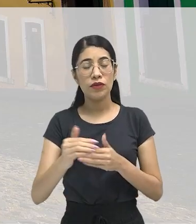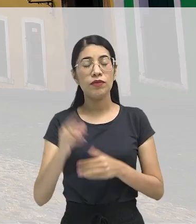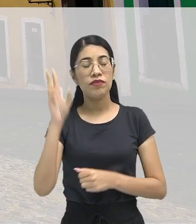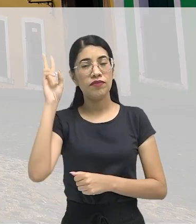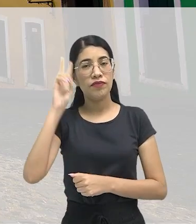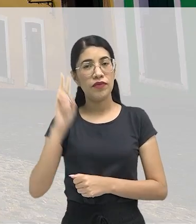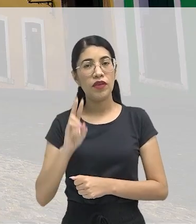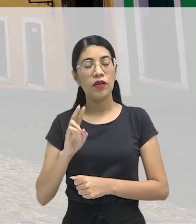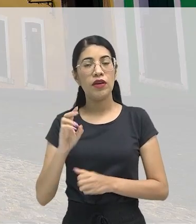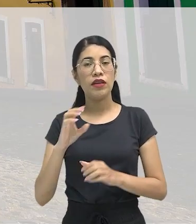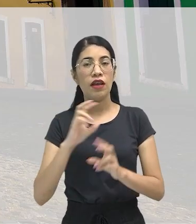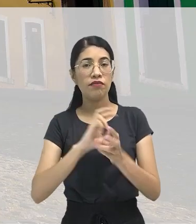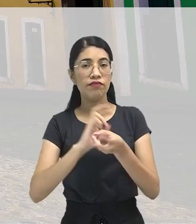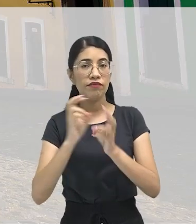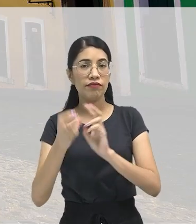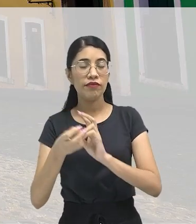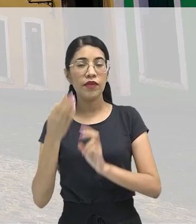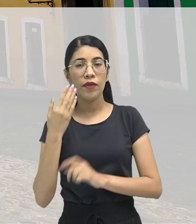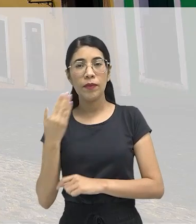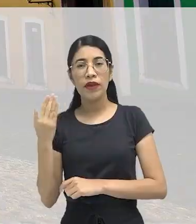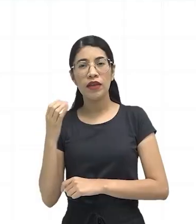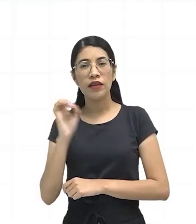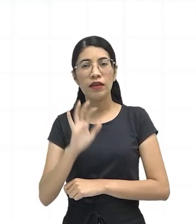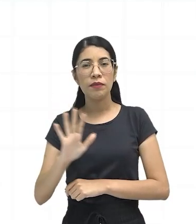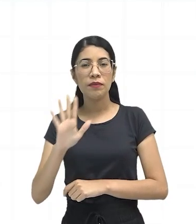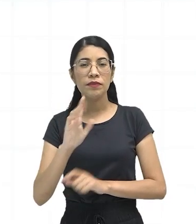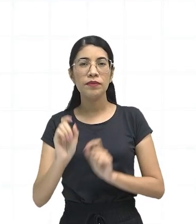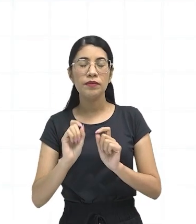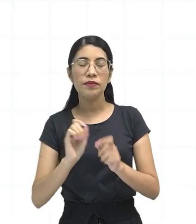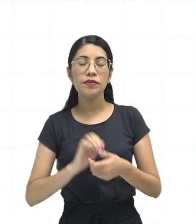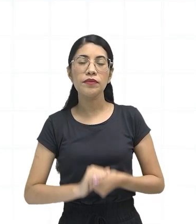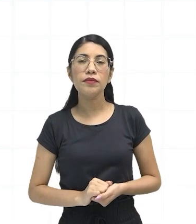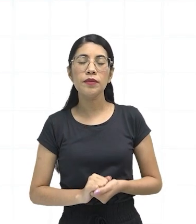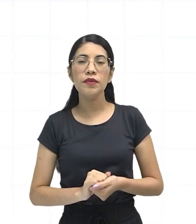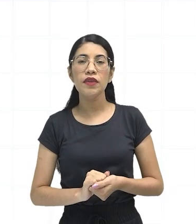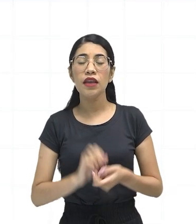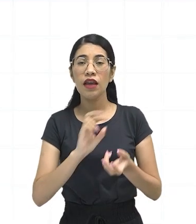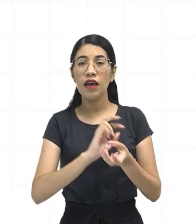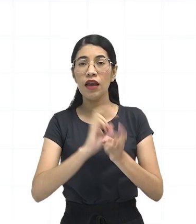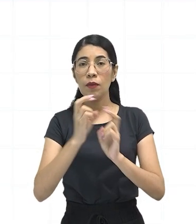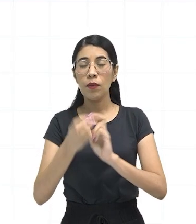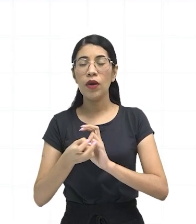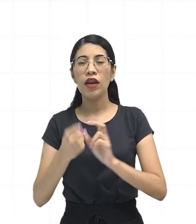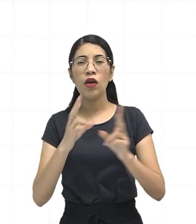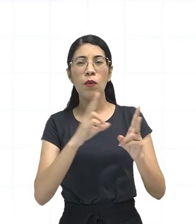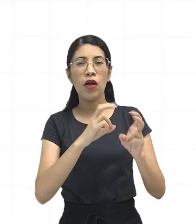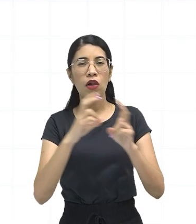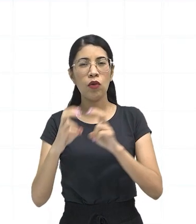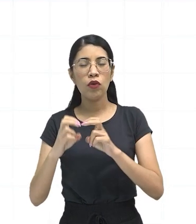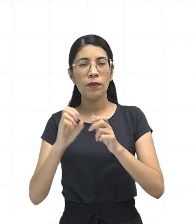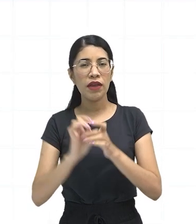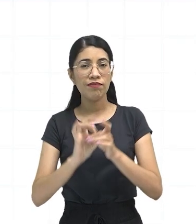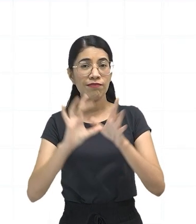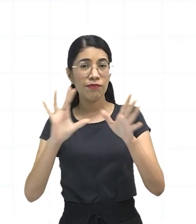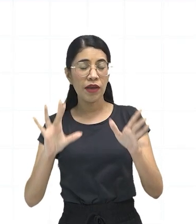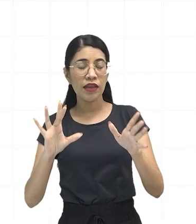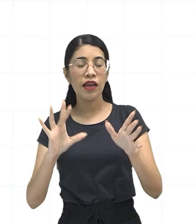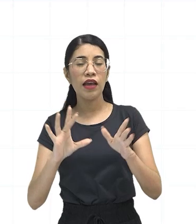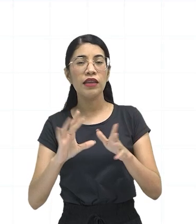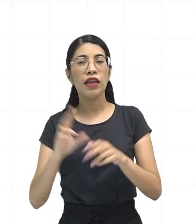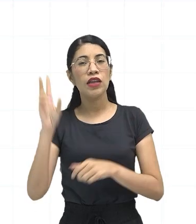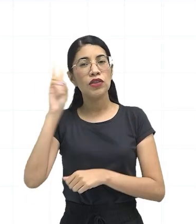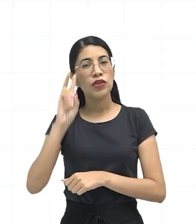a história da capoeira, observem aí. A capoeira foi uma luta de libertação na história